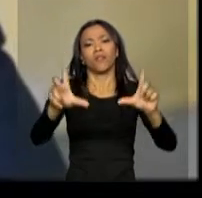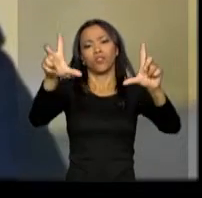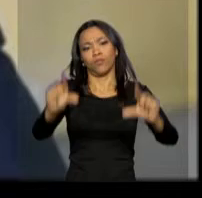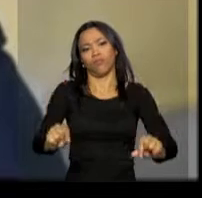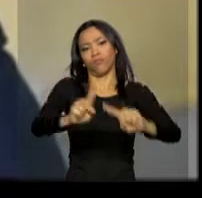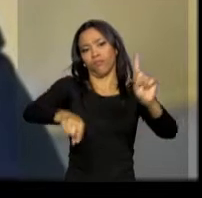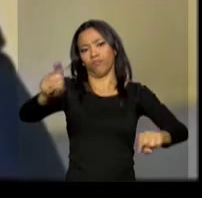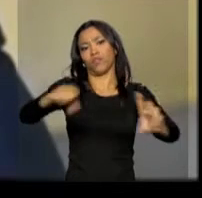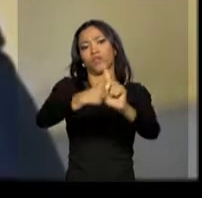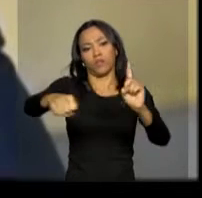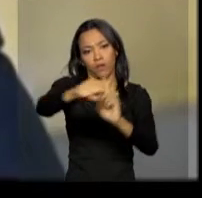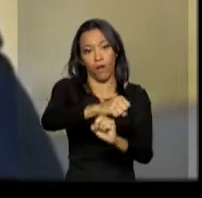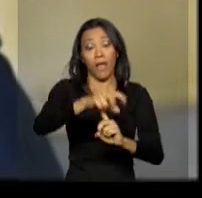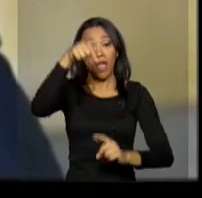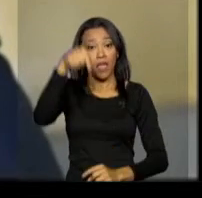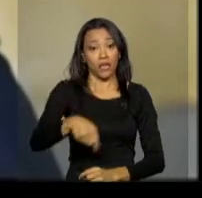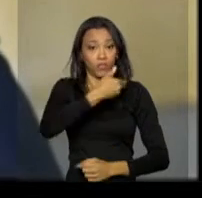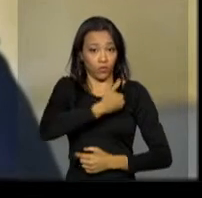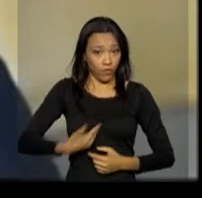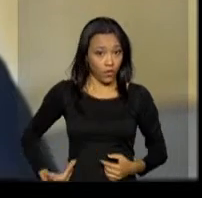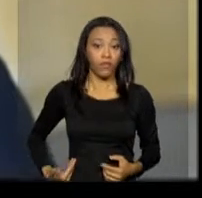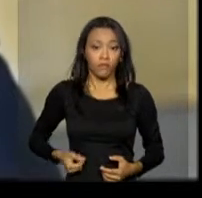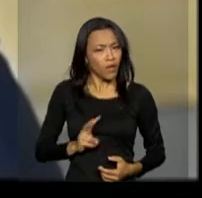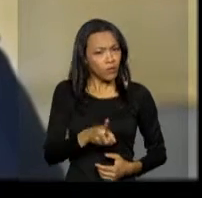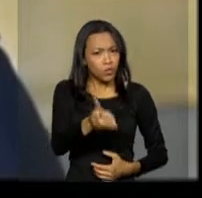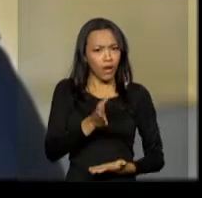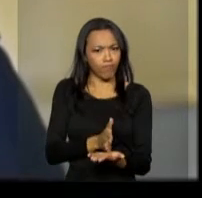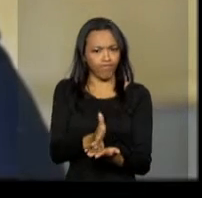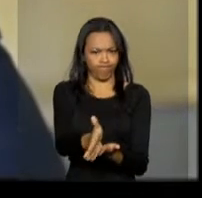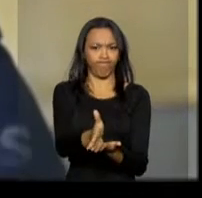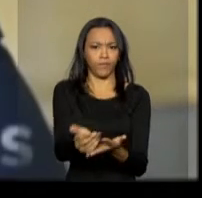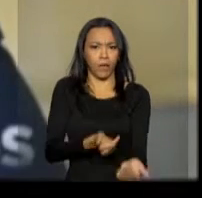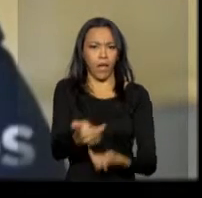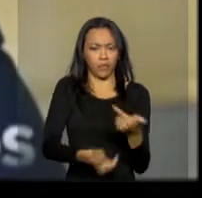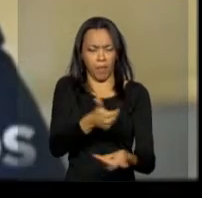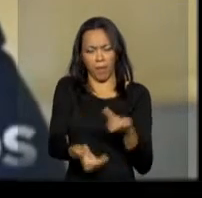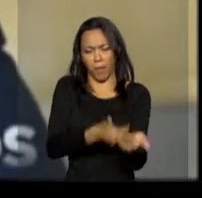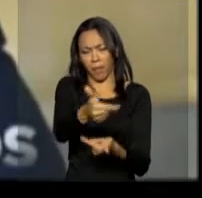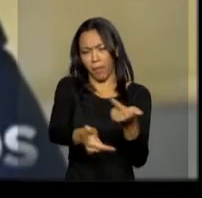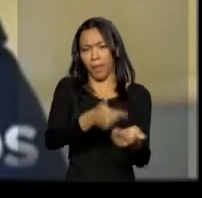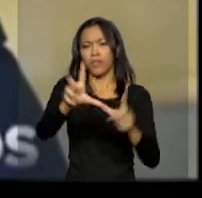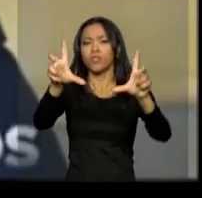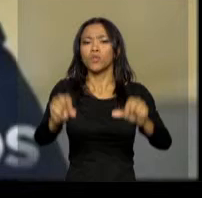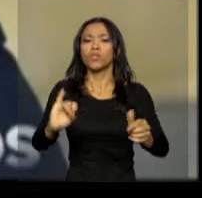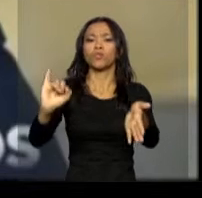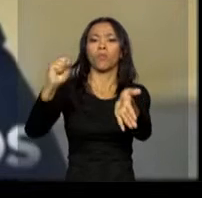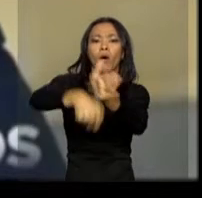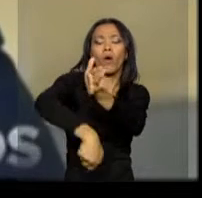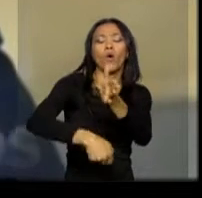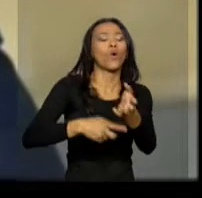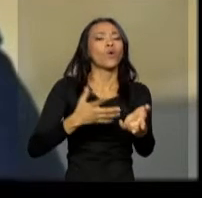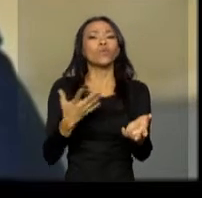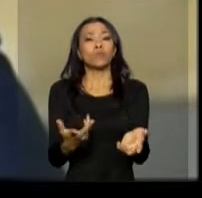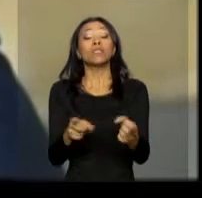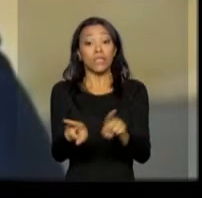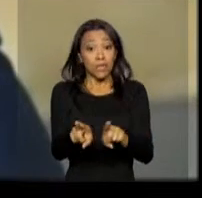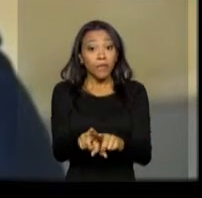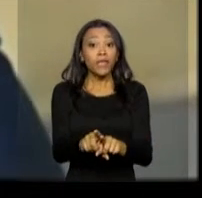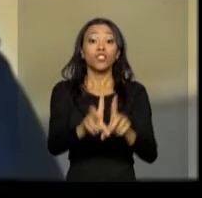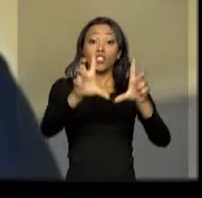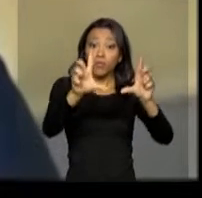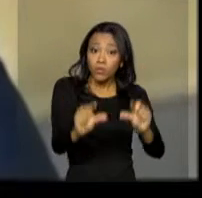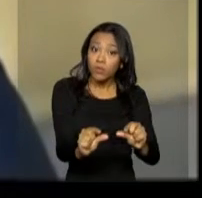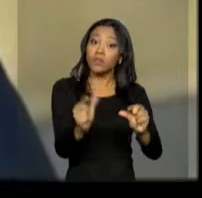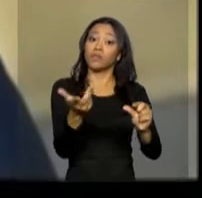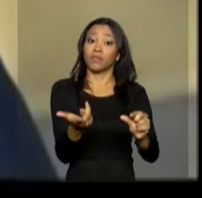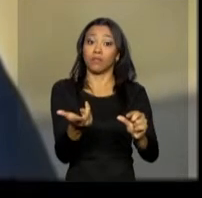Este governo vai continuar sua luta firme pela redução de impostos e pela diminuição dos custos para